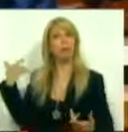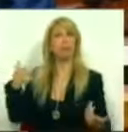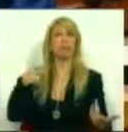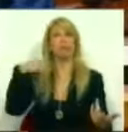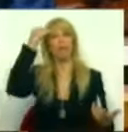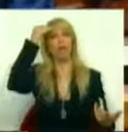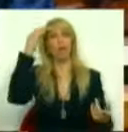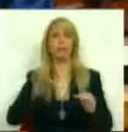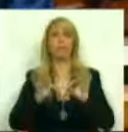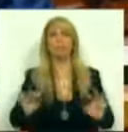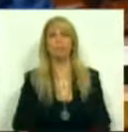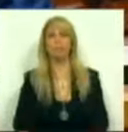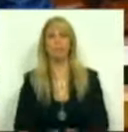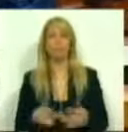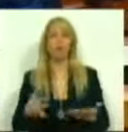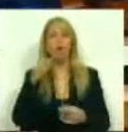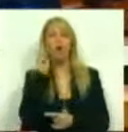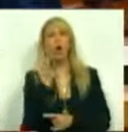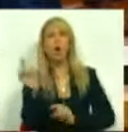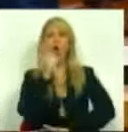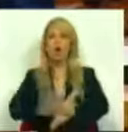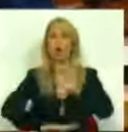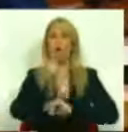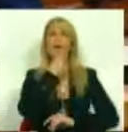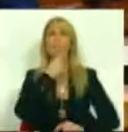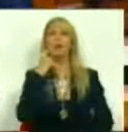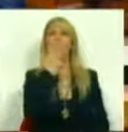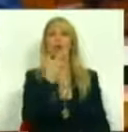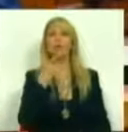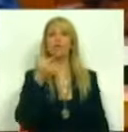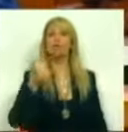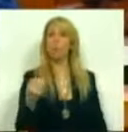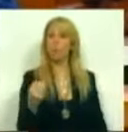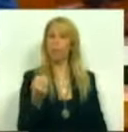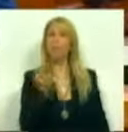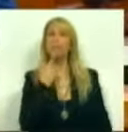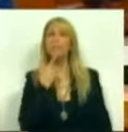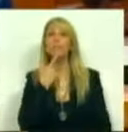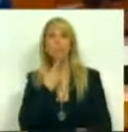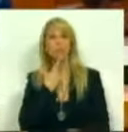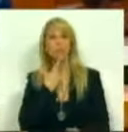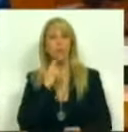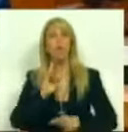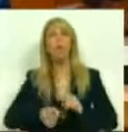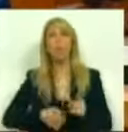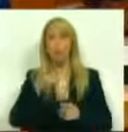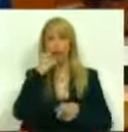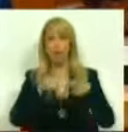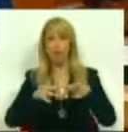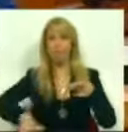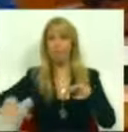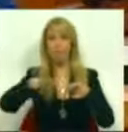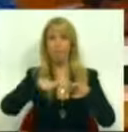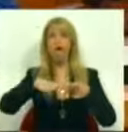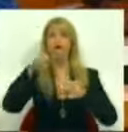miragem. Olhemos então para a Europa de maio de 1950 e percebamos o que os europeus